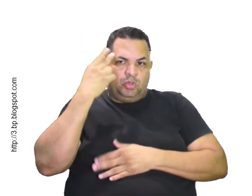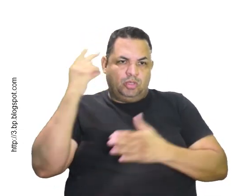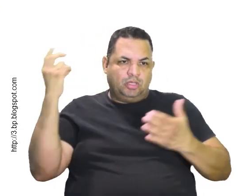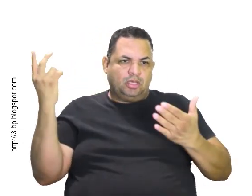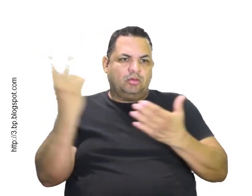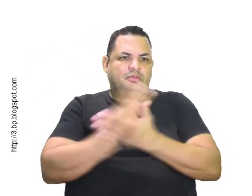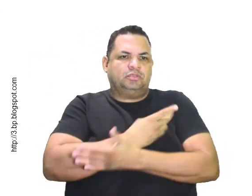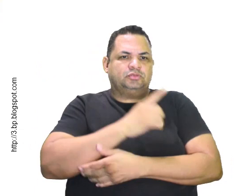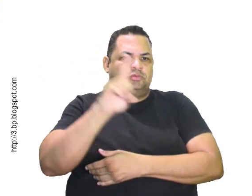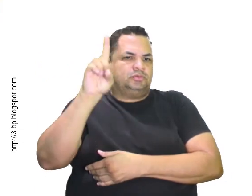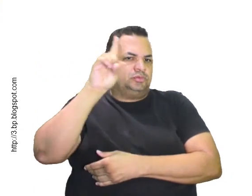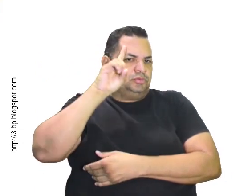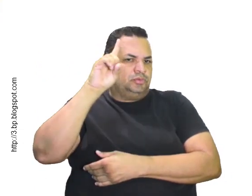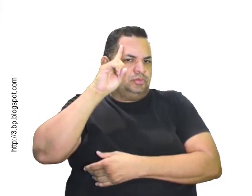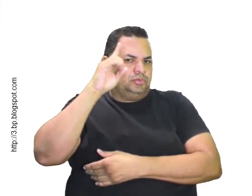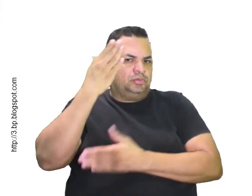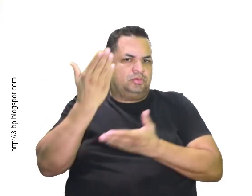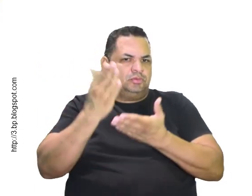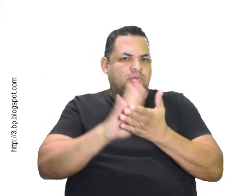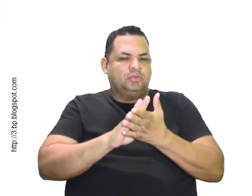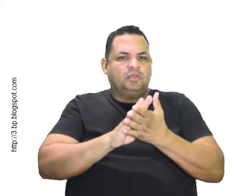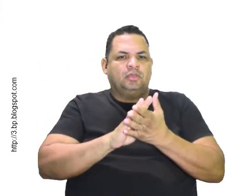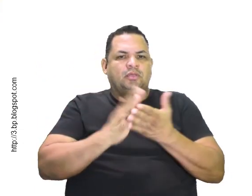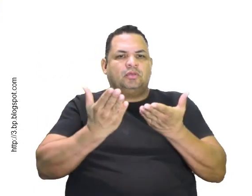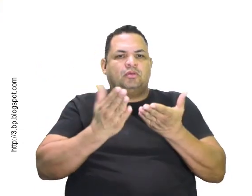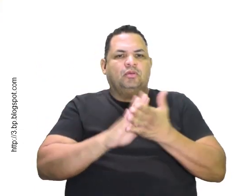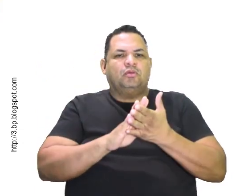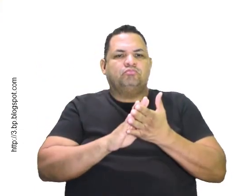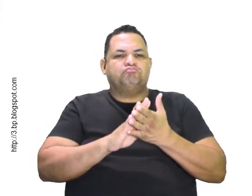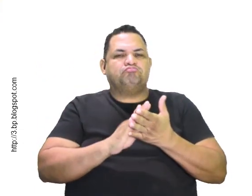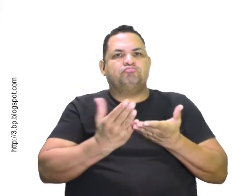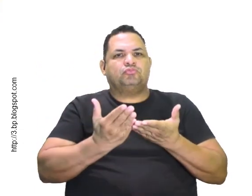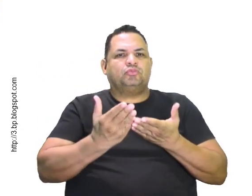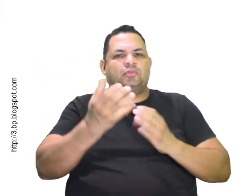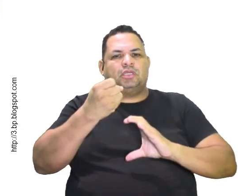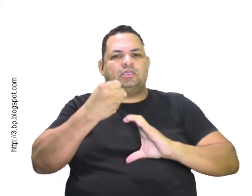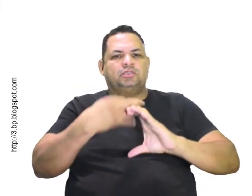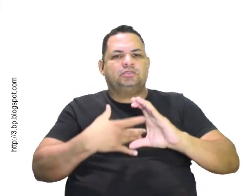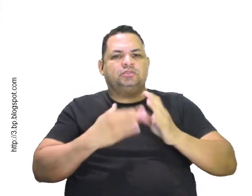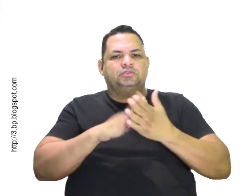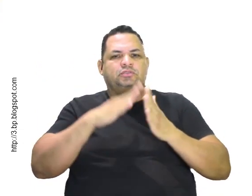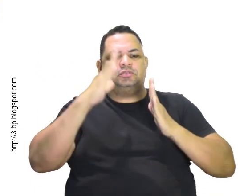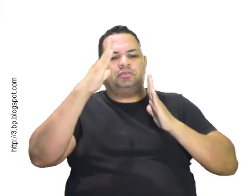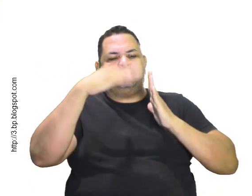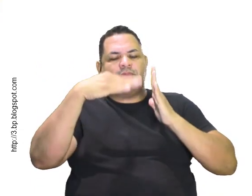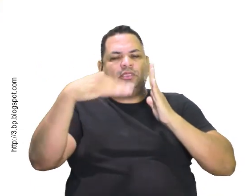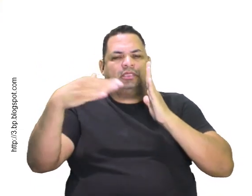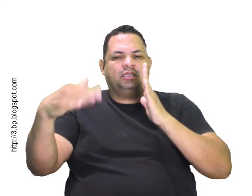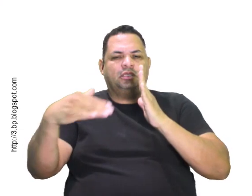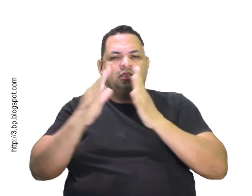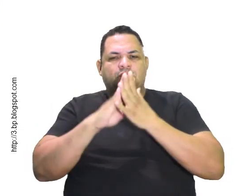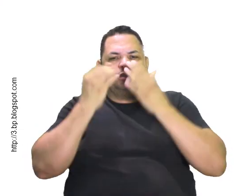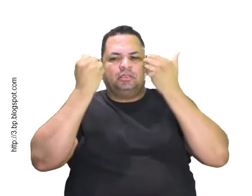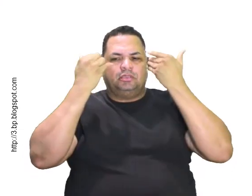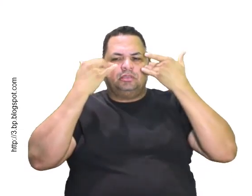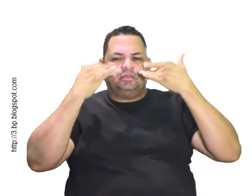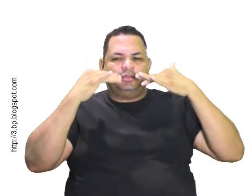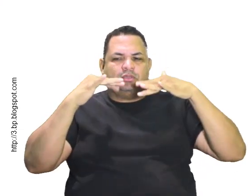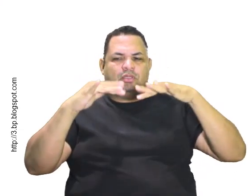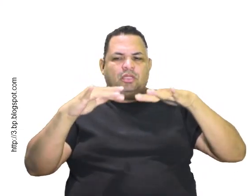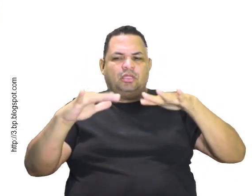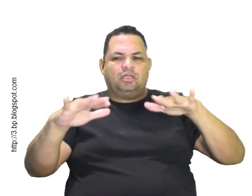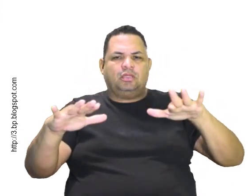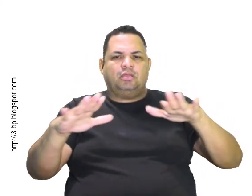acontecimentos cotidianos, com um estilo de pintura naturalística, quase como